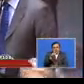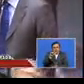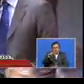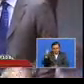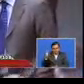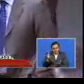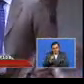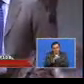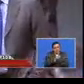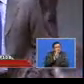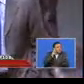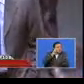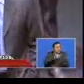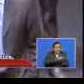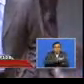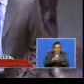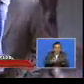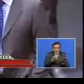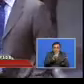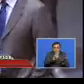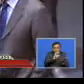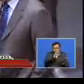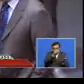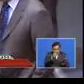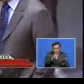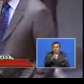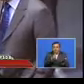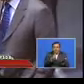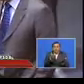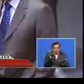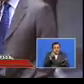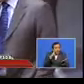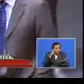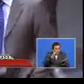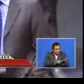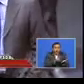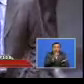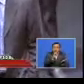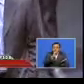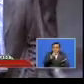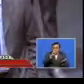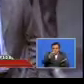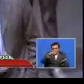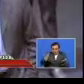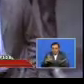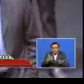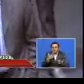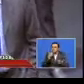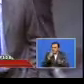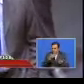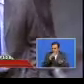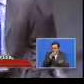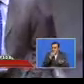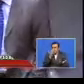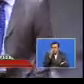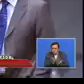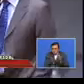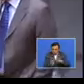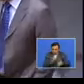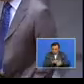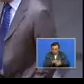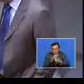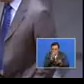Veja. Ora, quem lê a revista Carta Capital hoje, primeiro, na minha opinião, perde tempo, porque a revista Carta